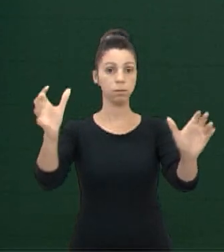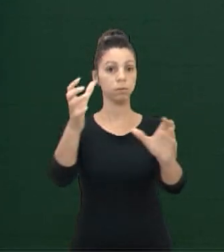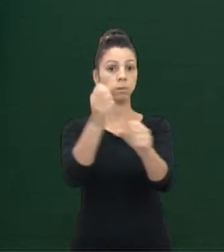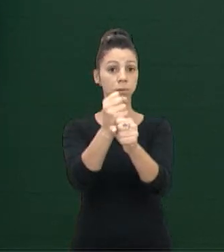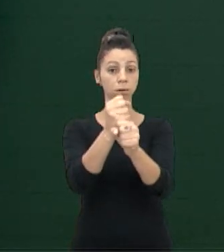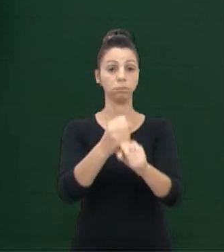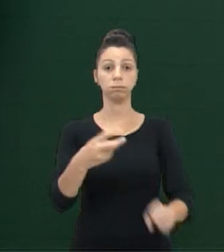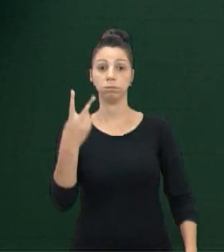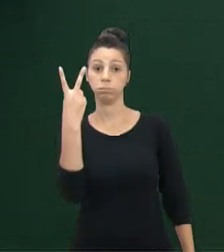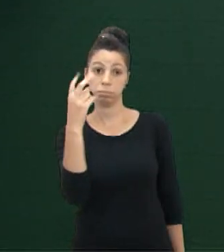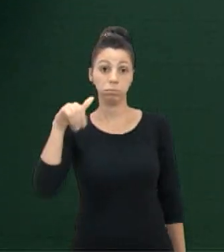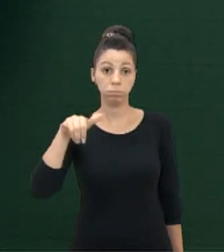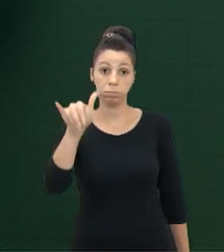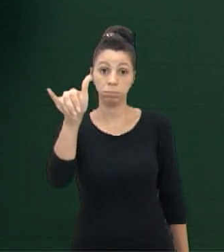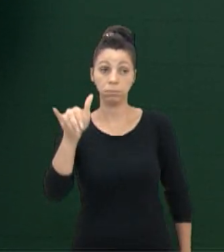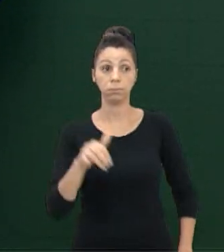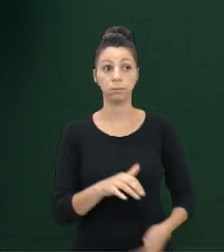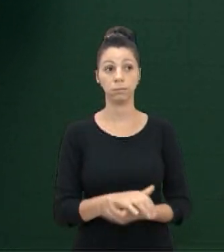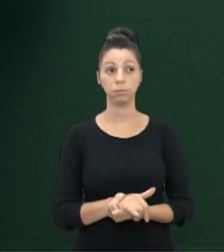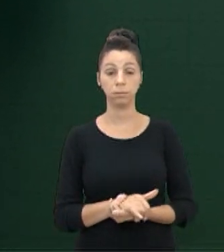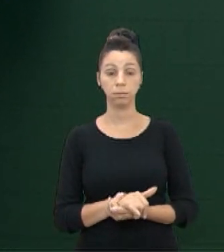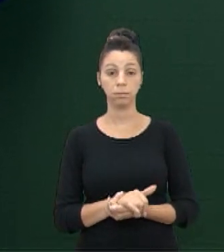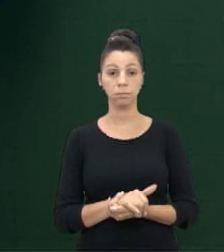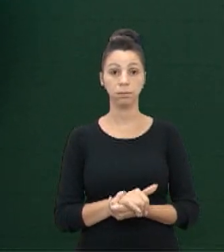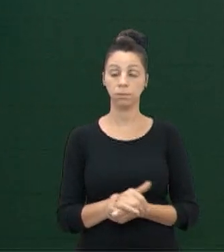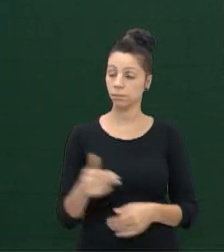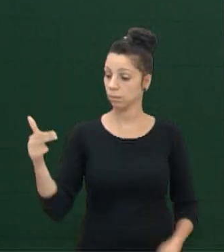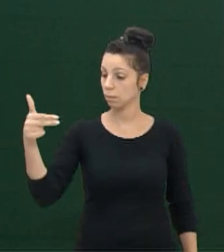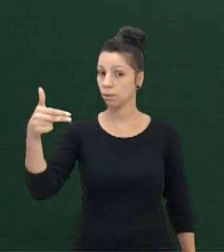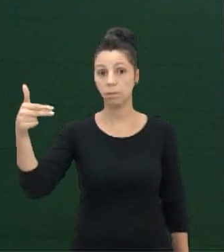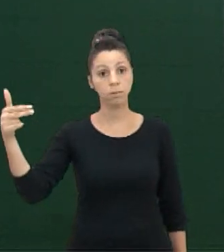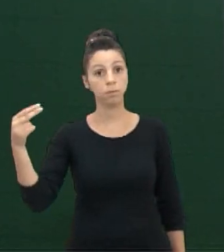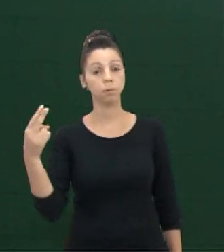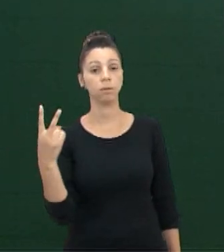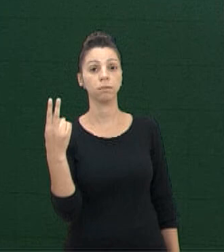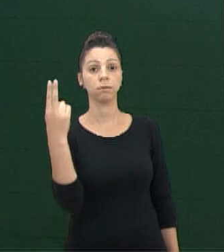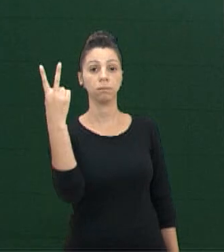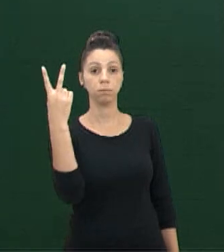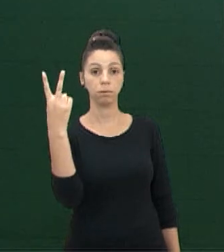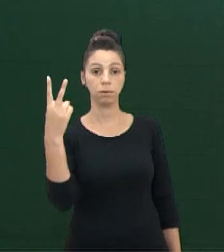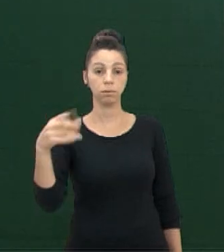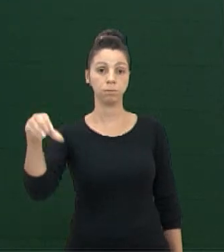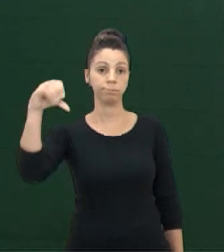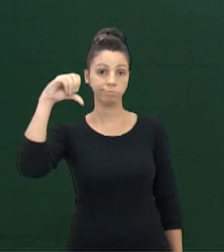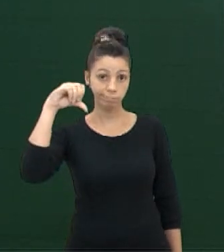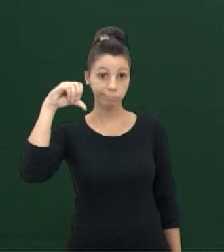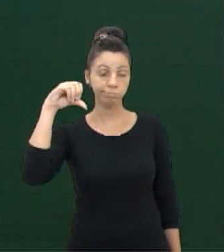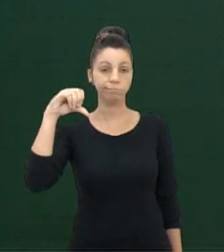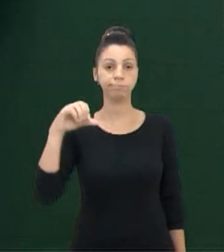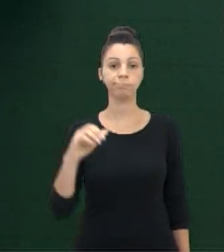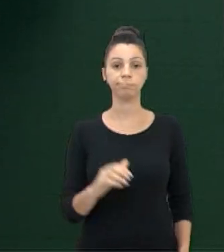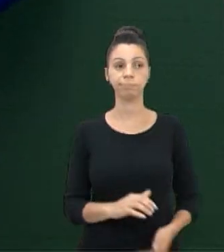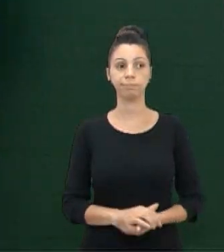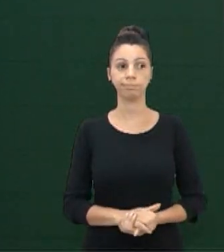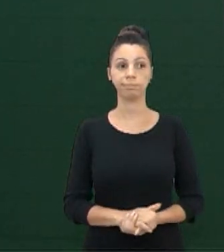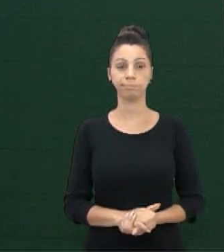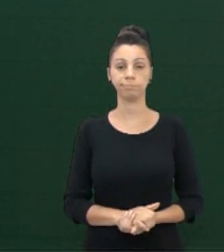2y, igual a 29. Então, nós já temos